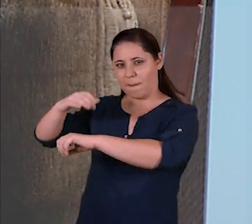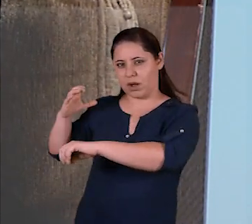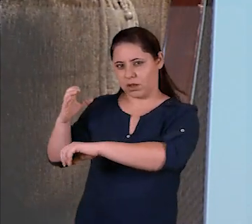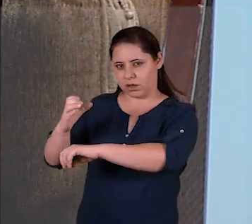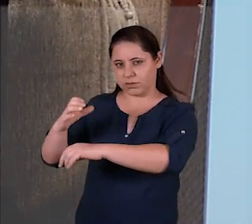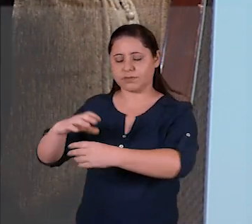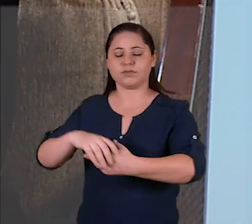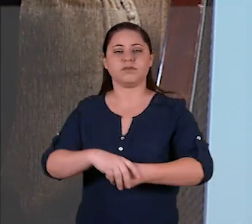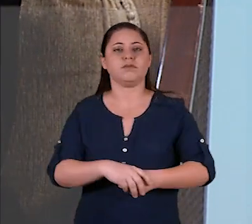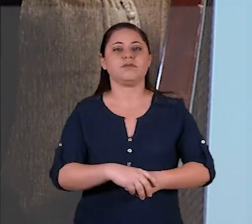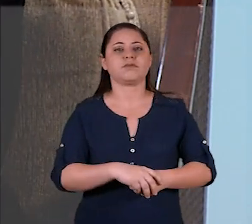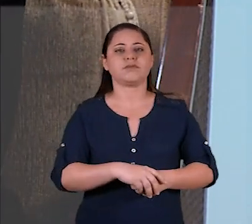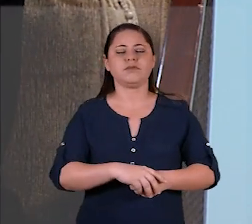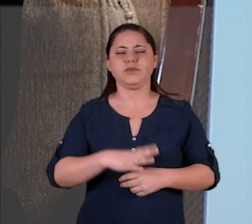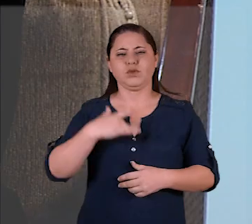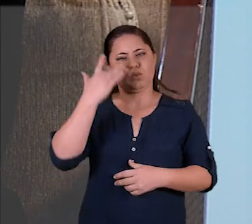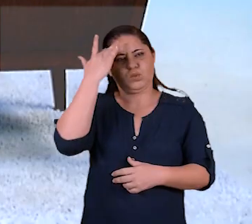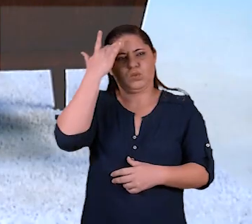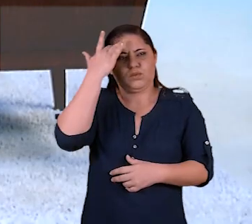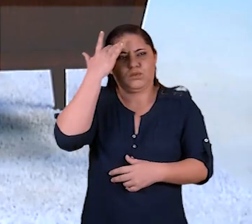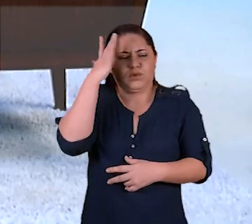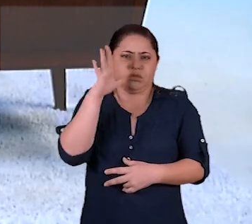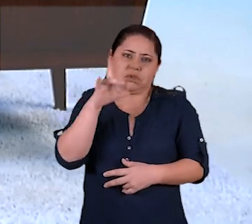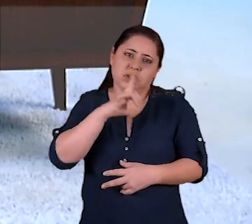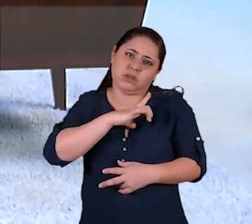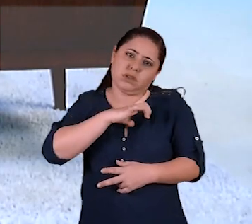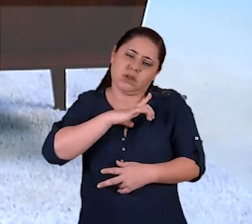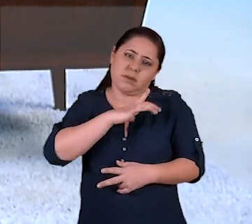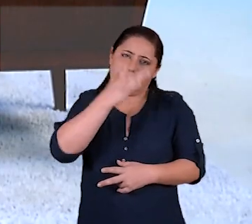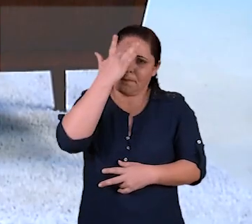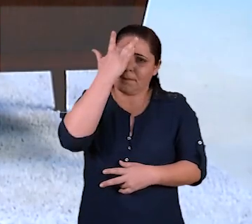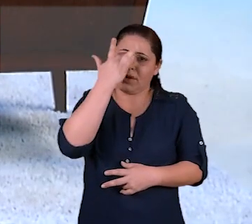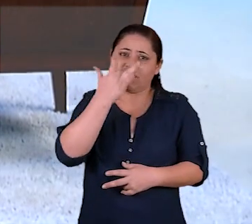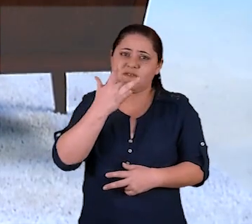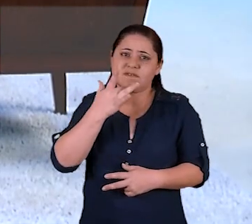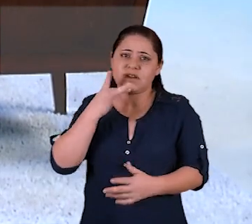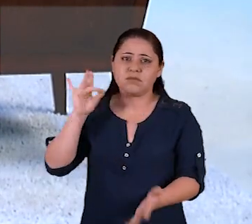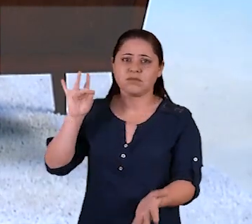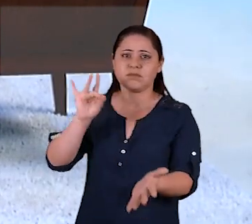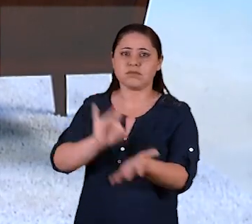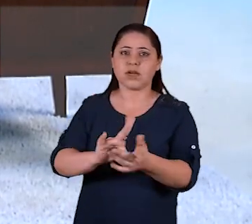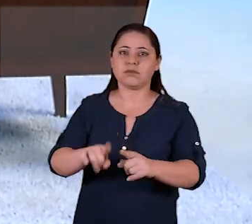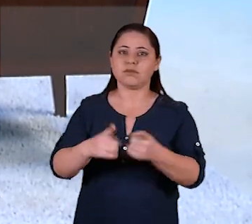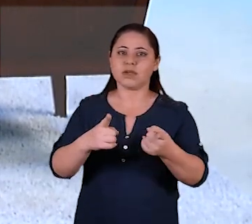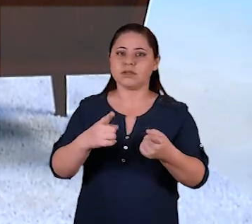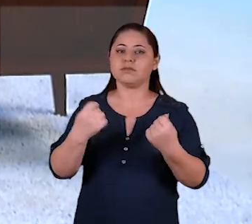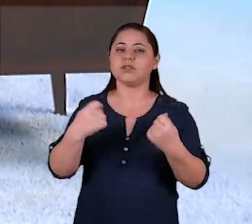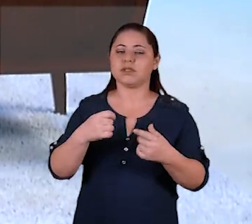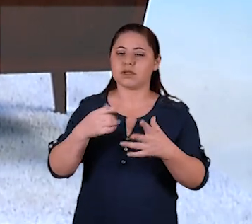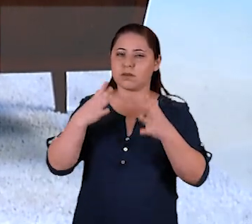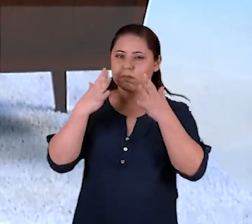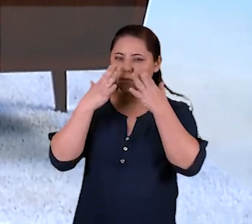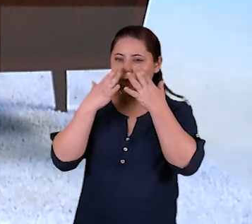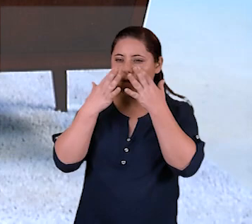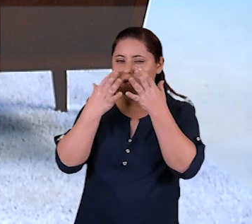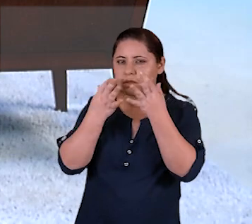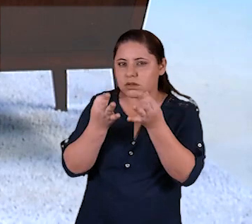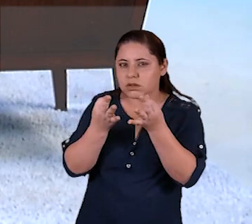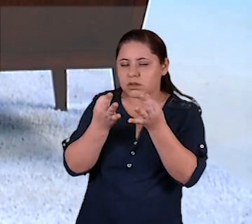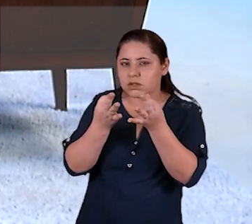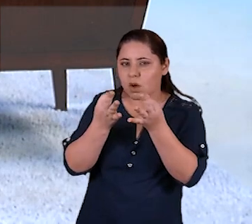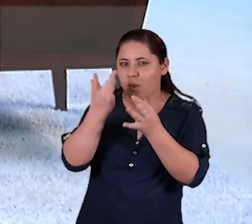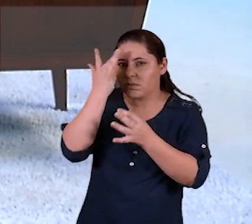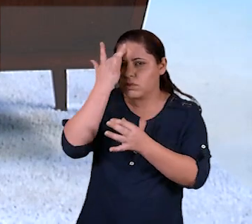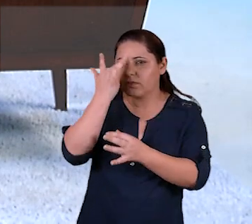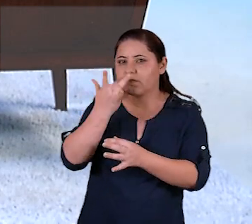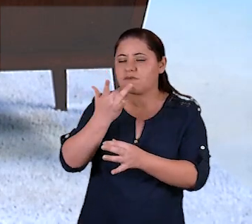me perguntou, eu não sei se existe um perfil exato, mas é claro que a gente tem que ficar muito atenta a essas